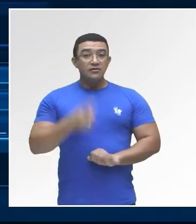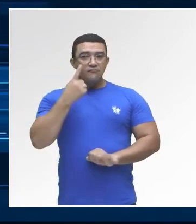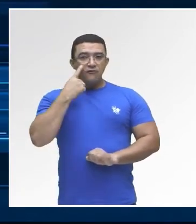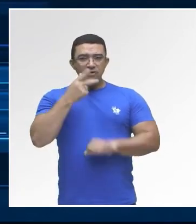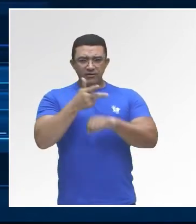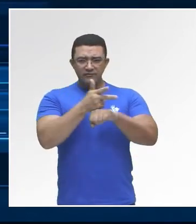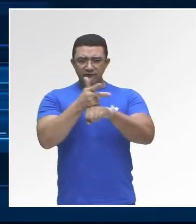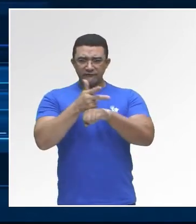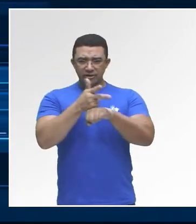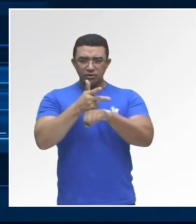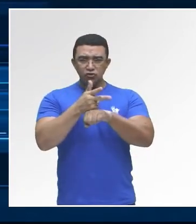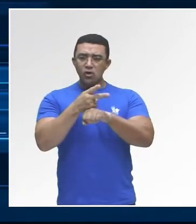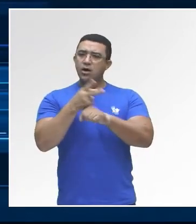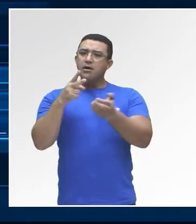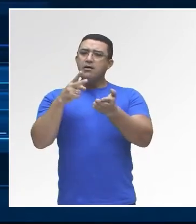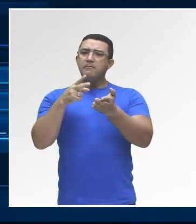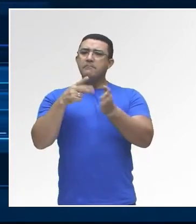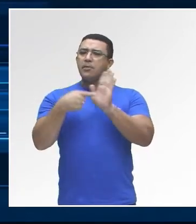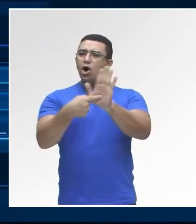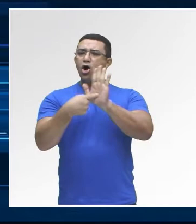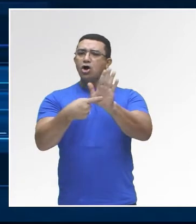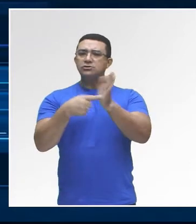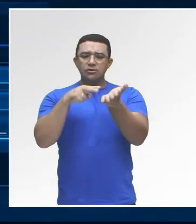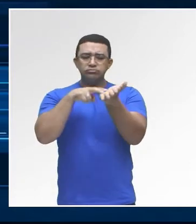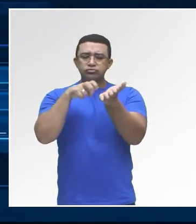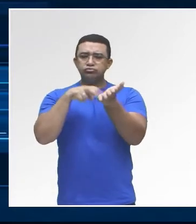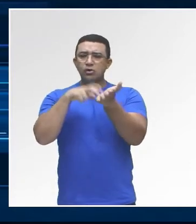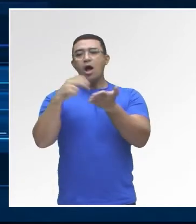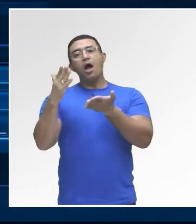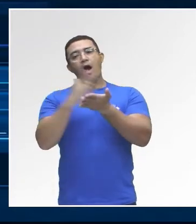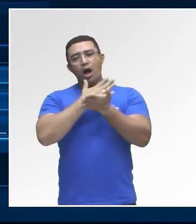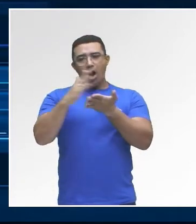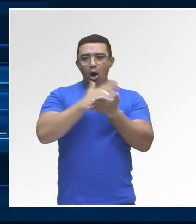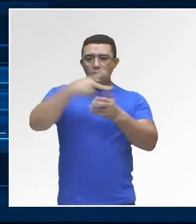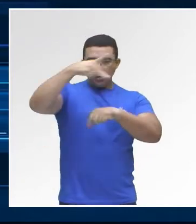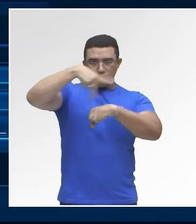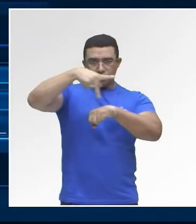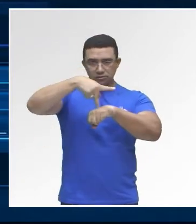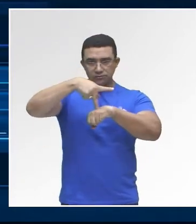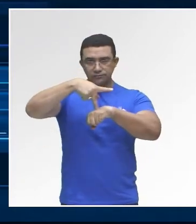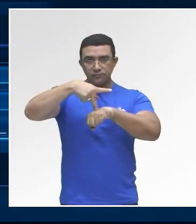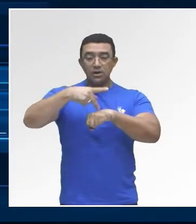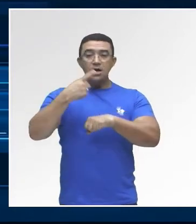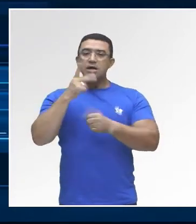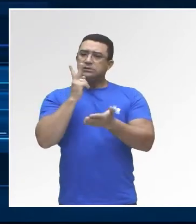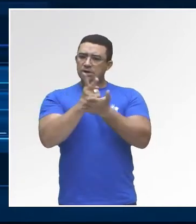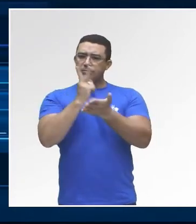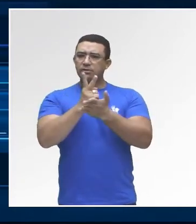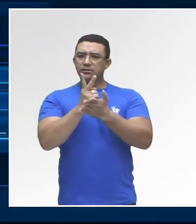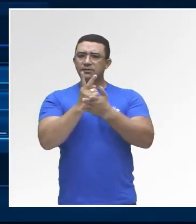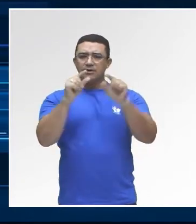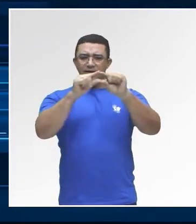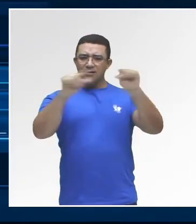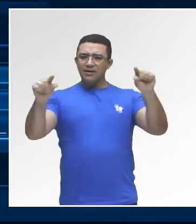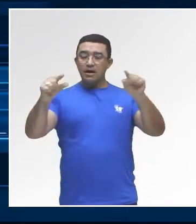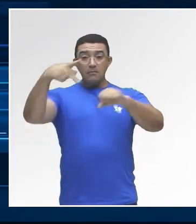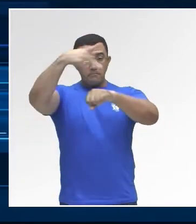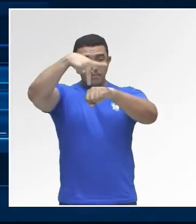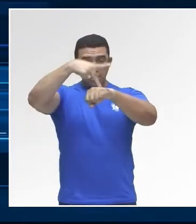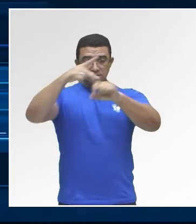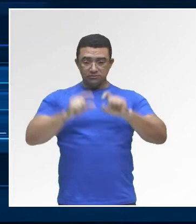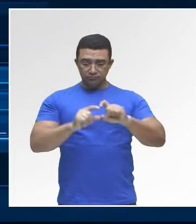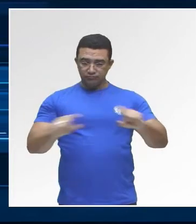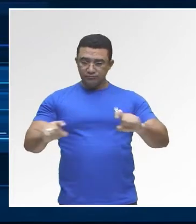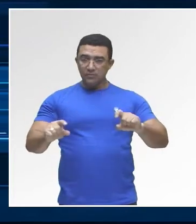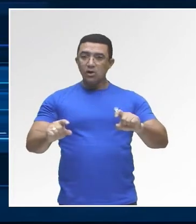que apresenta o vocabulário sobre countries and nationalities. Vocês veem sempre primeiro o nome do país, depois seguido